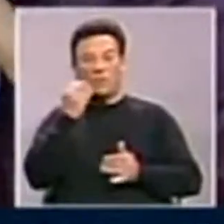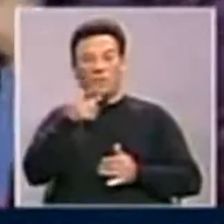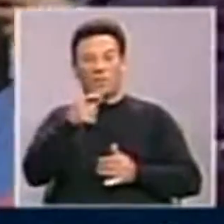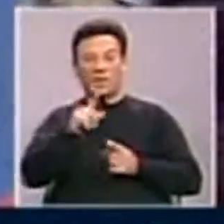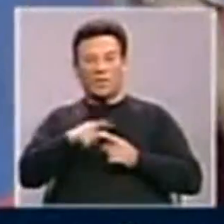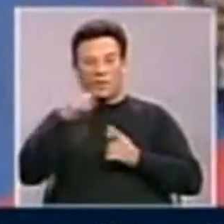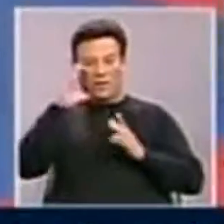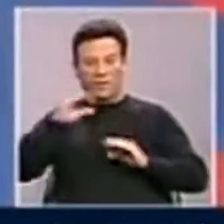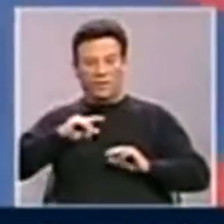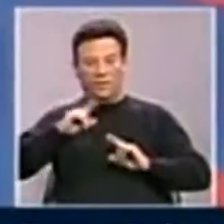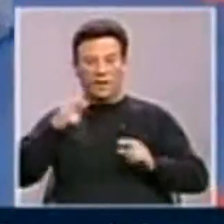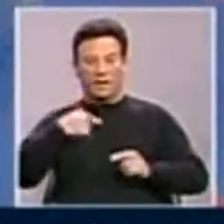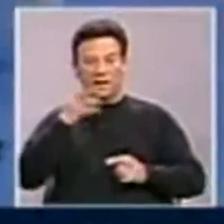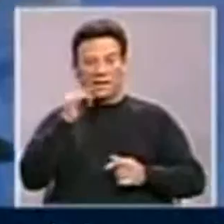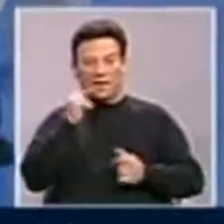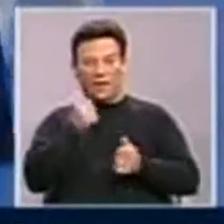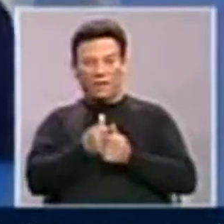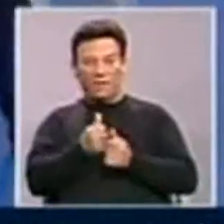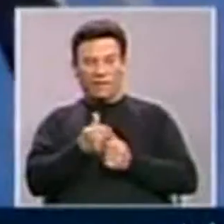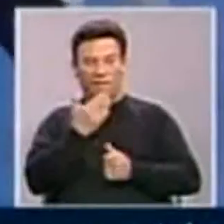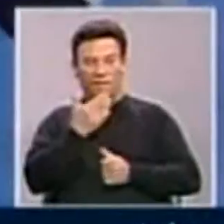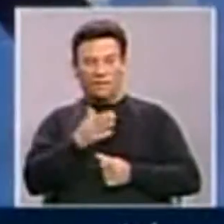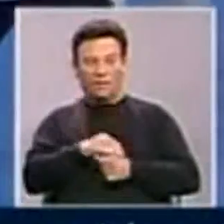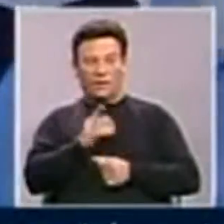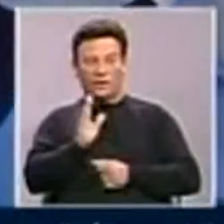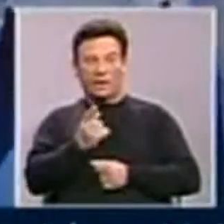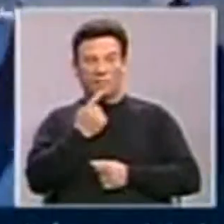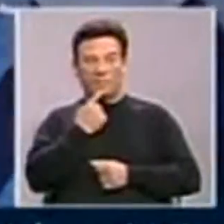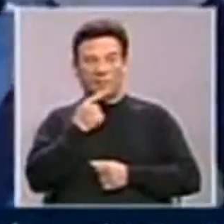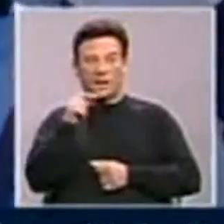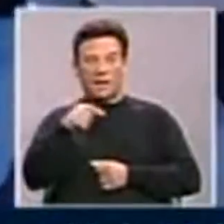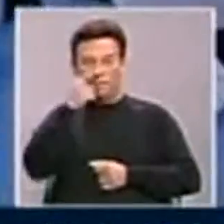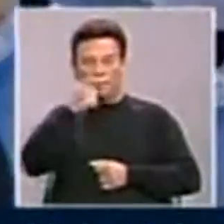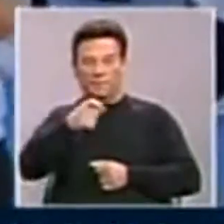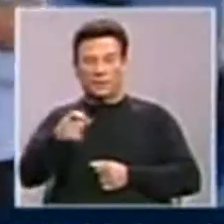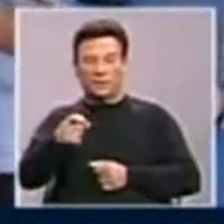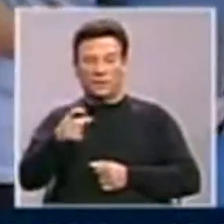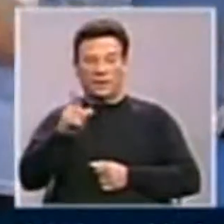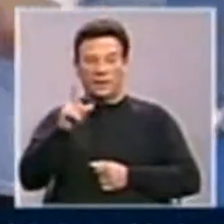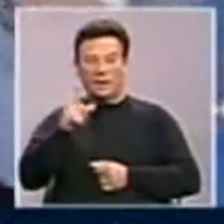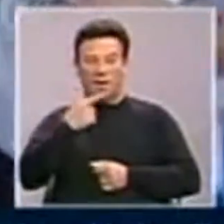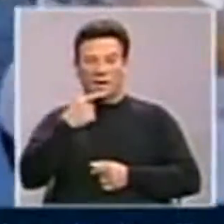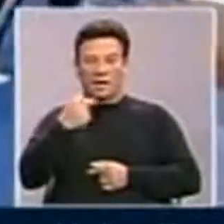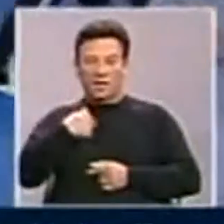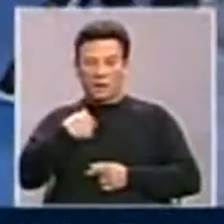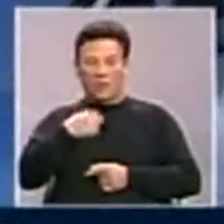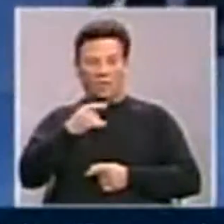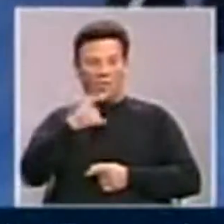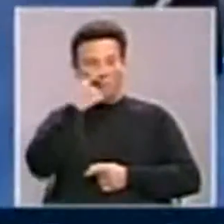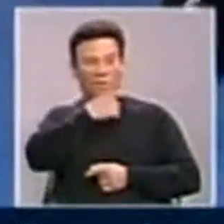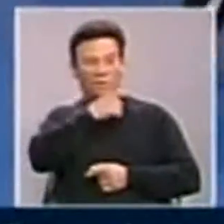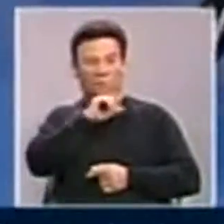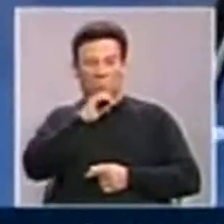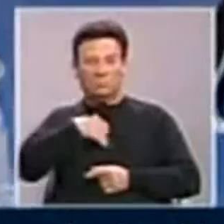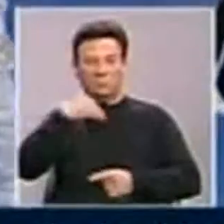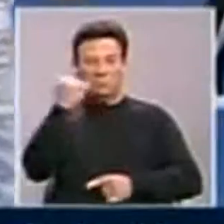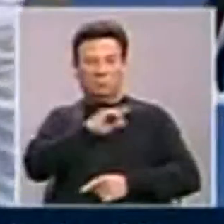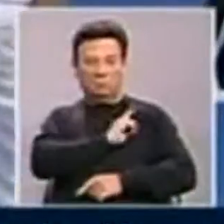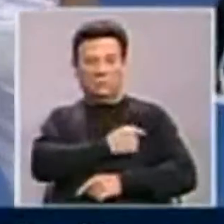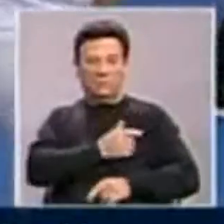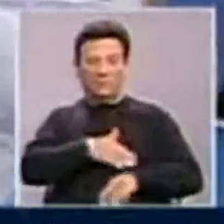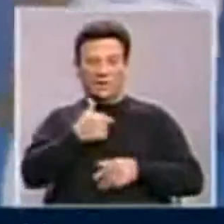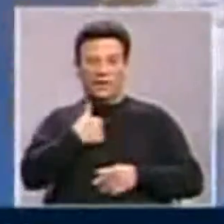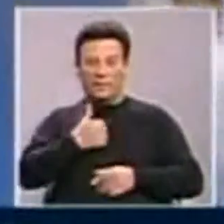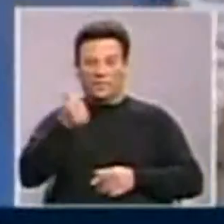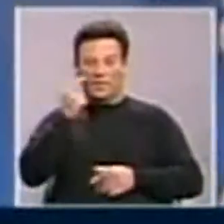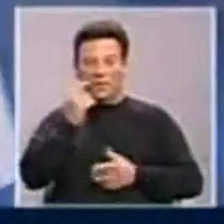descomprimir. Vamos tentar acompanhar, por favor, porque já percebemos que há aqui a gente que até em mim e noutras pessoas era capaz de bater. Ou melhor, ficámos